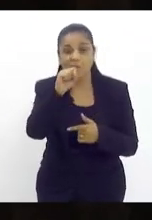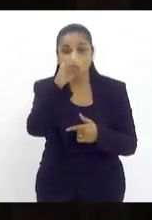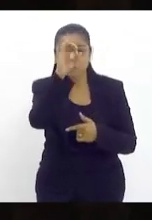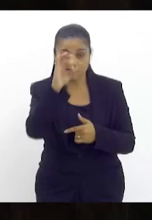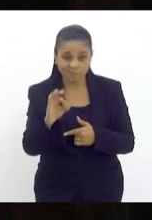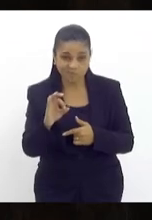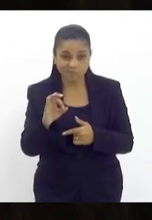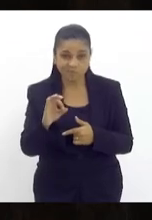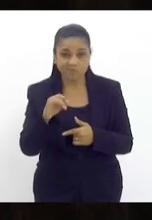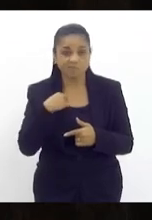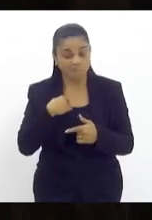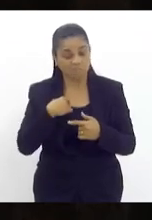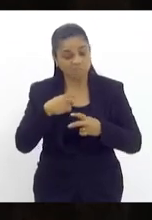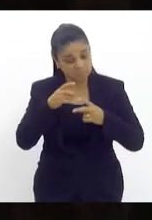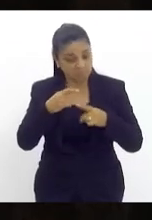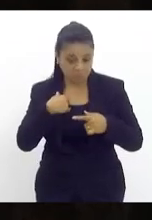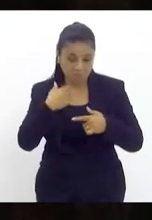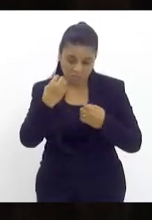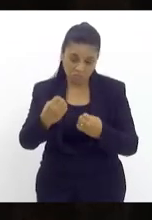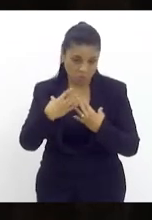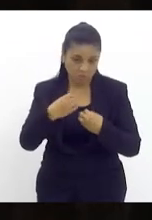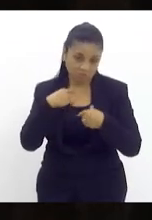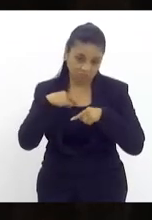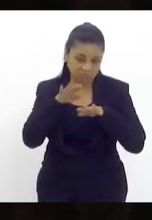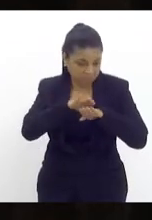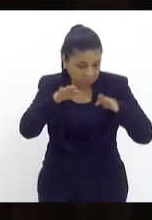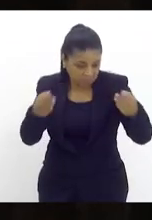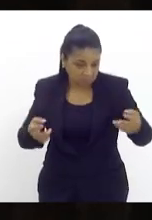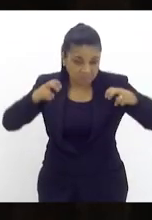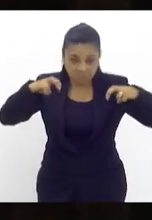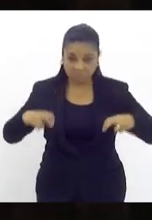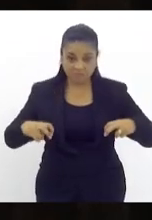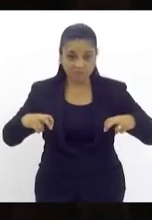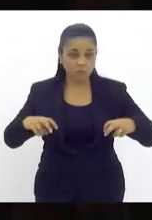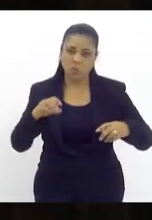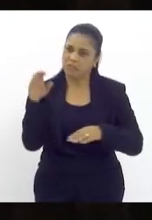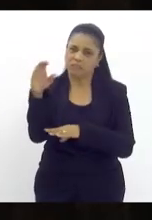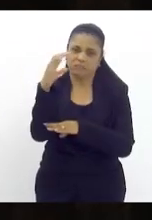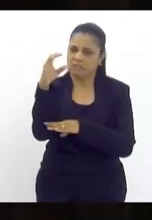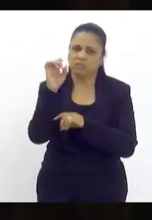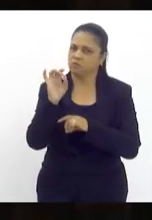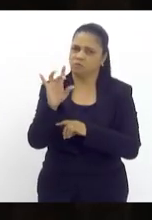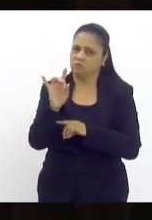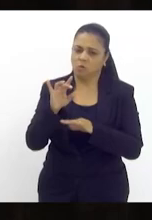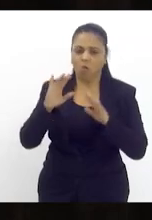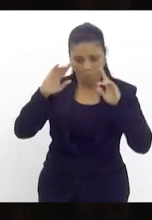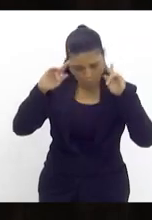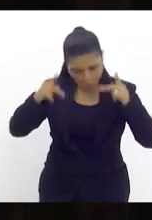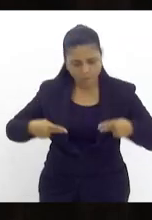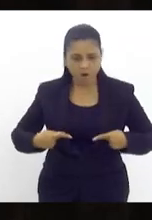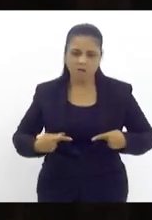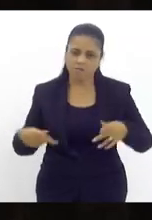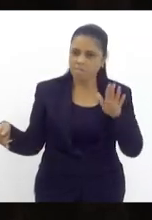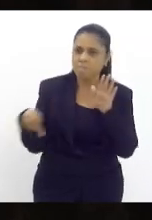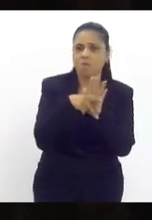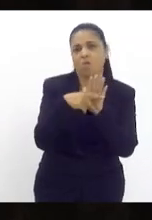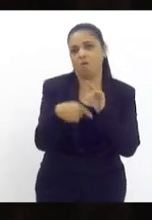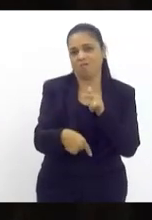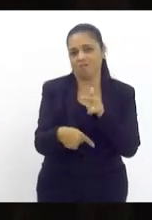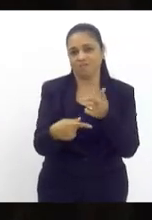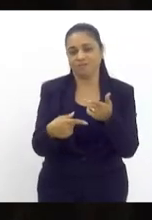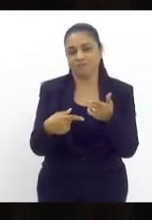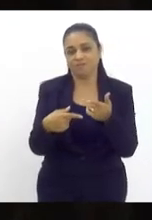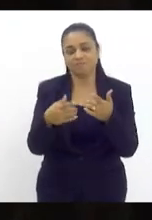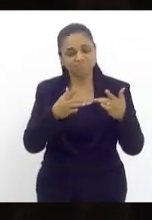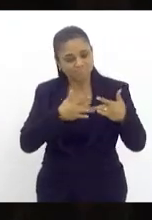sido na mesa, porque a educação não é só científica, é humana. E as virtudes que a gente vive na mesa são virtudes de